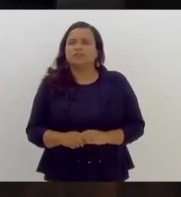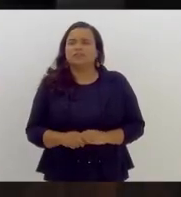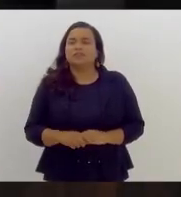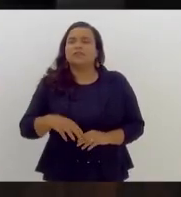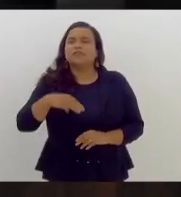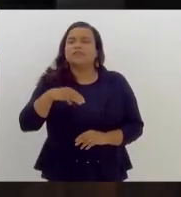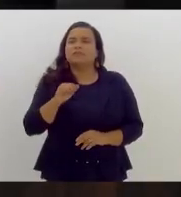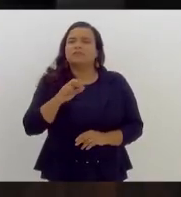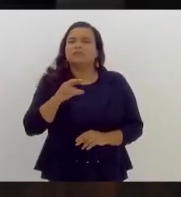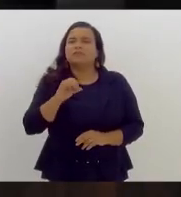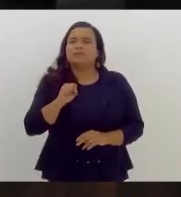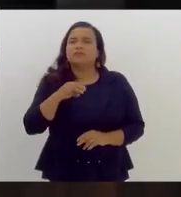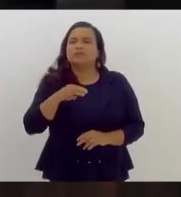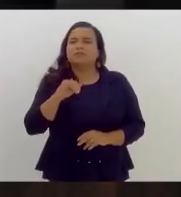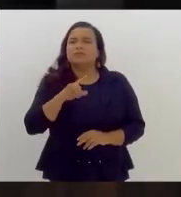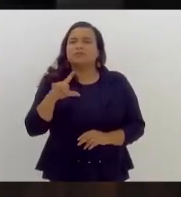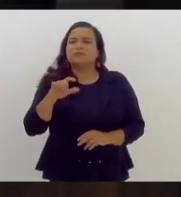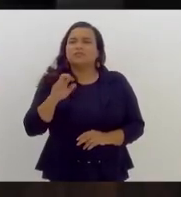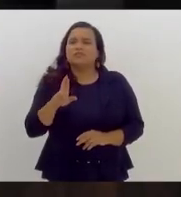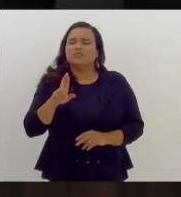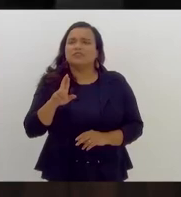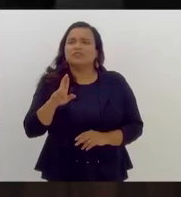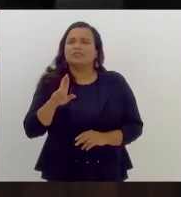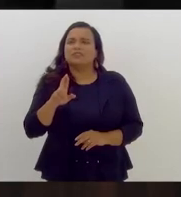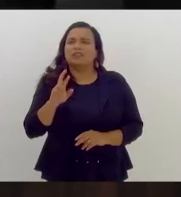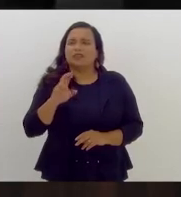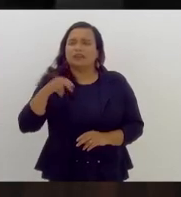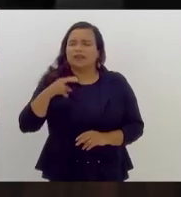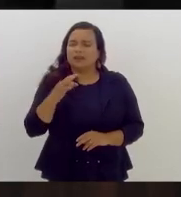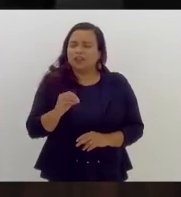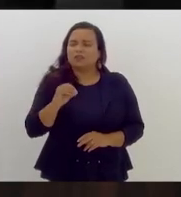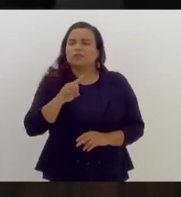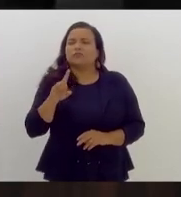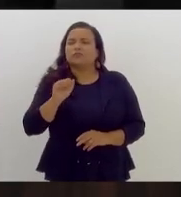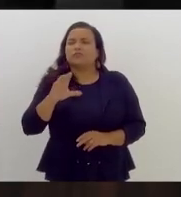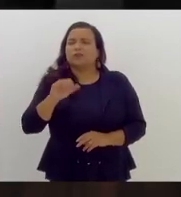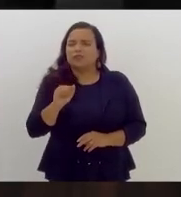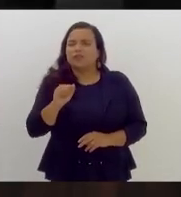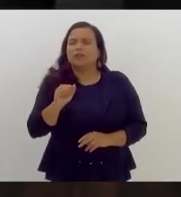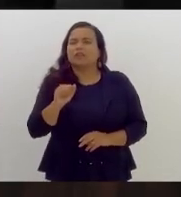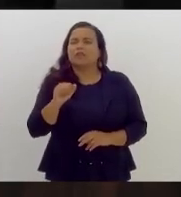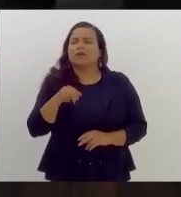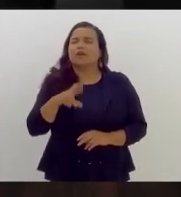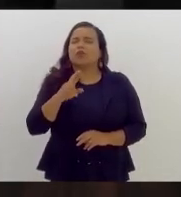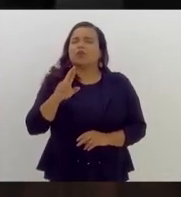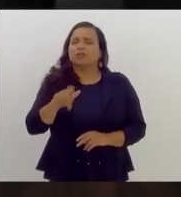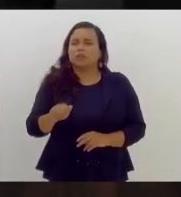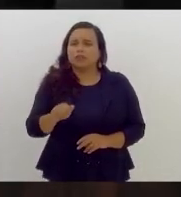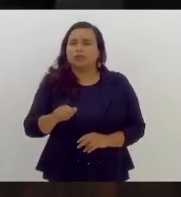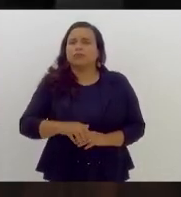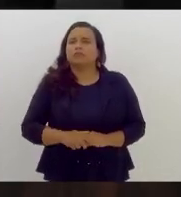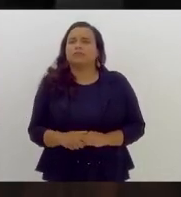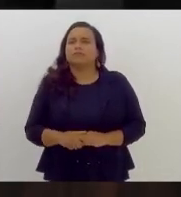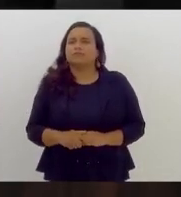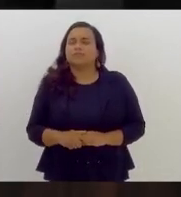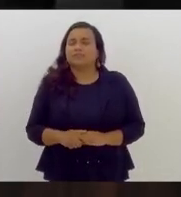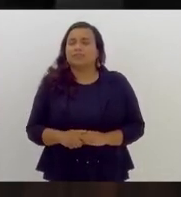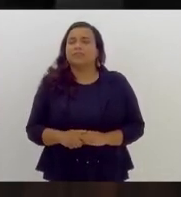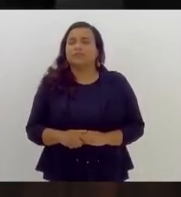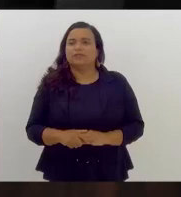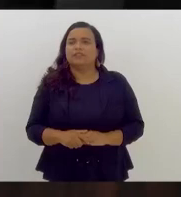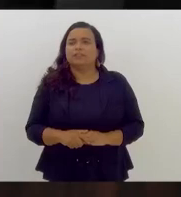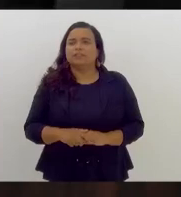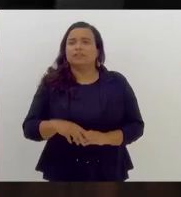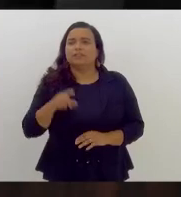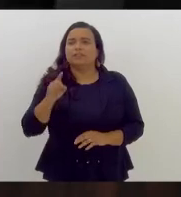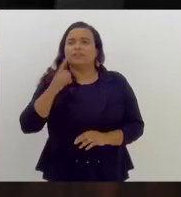deputado Marcos Miller, deputado Renato Zaca, deputado Rodrigo Amorim, deputada Tia Ju, deputado